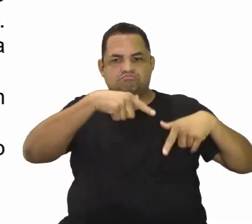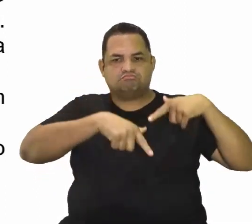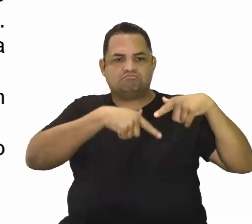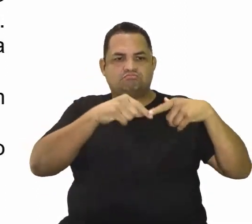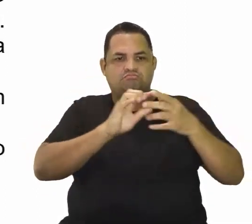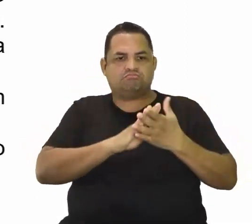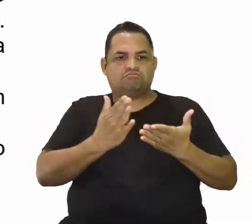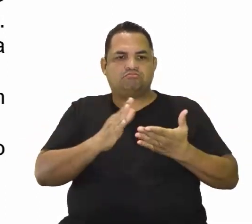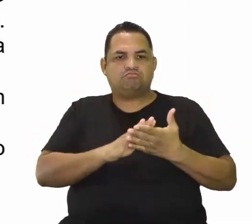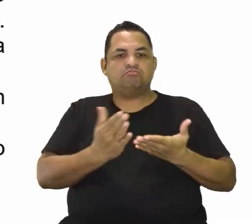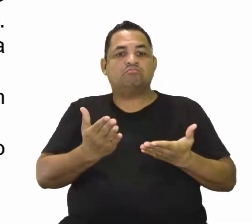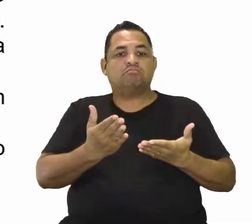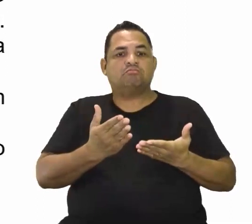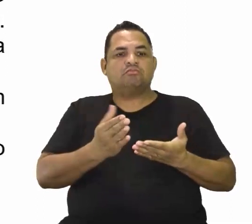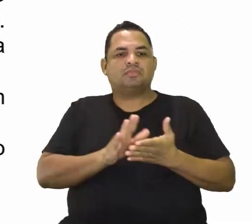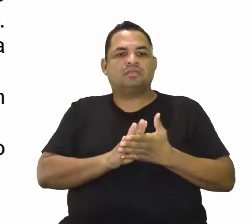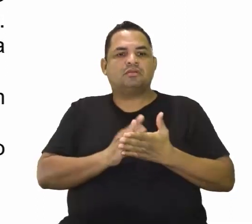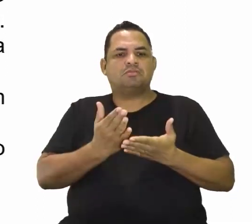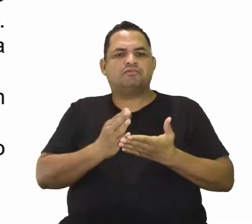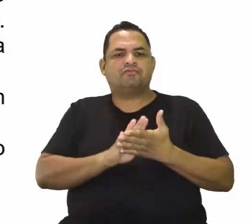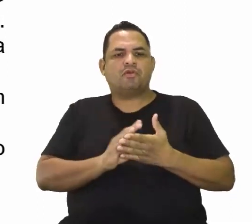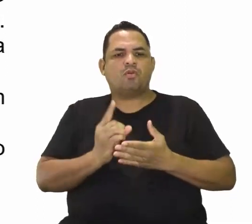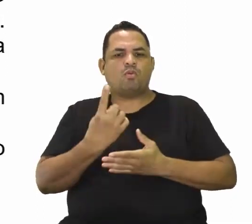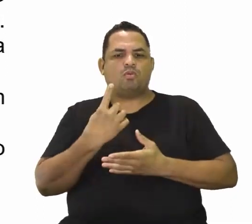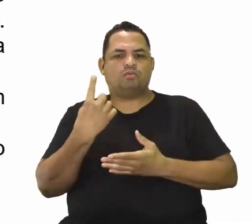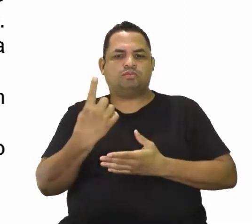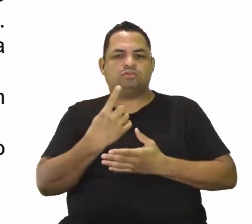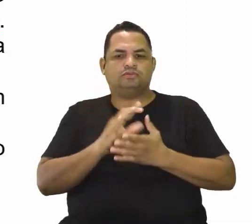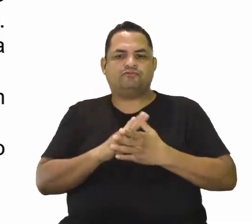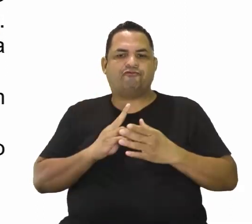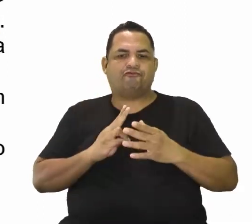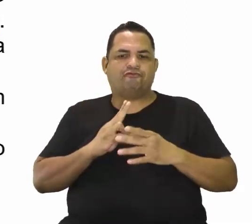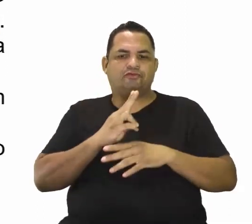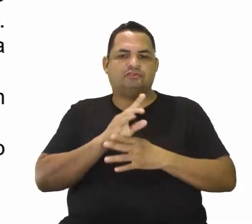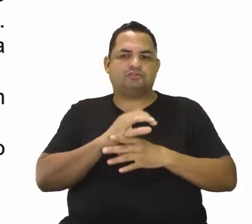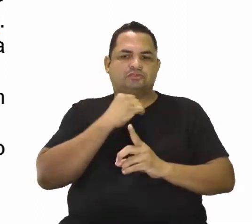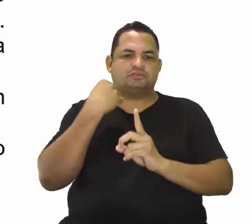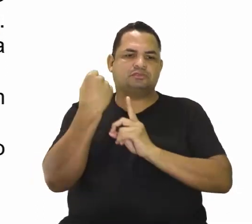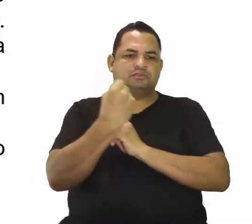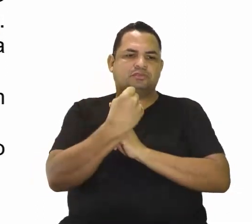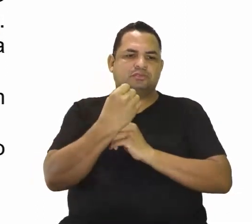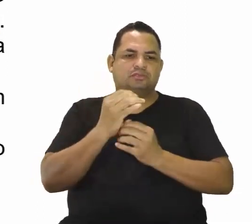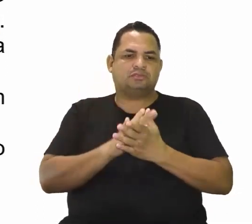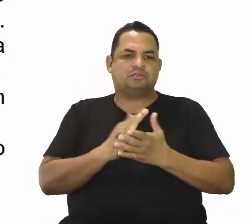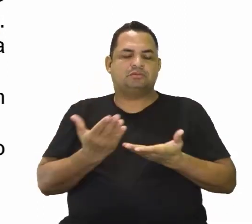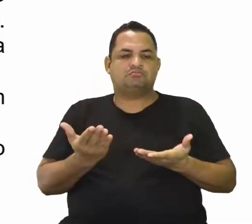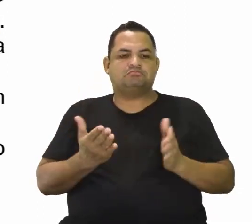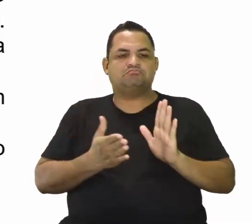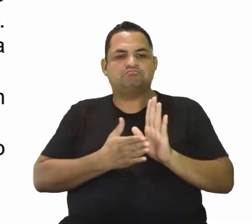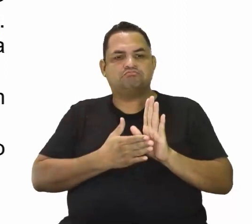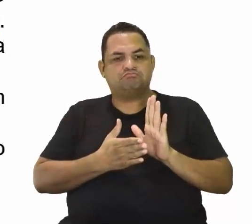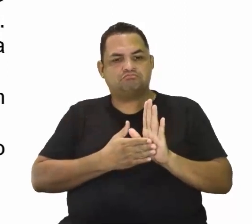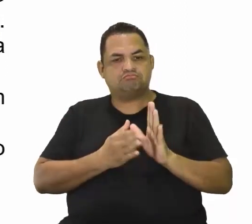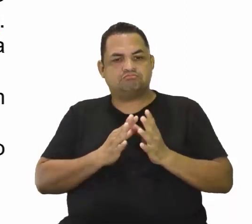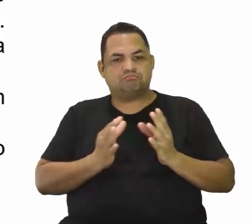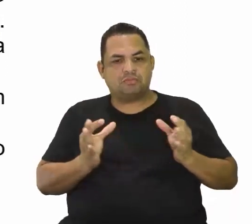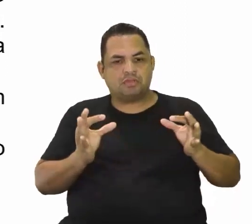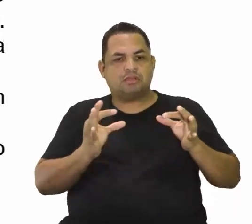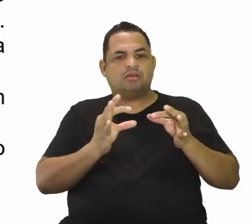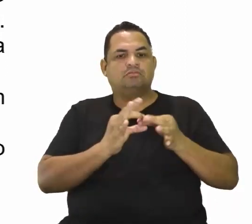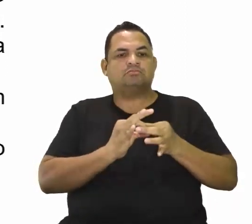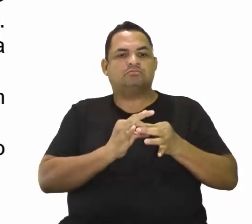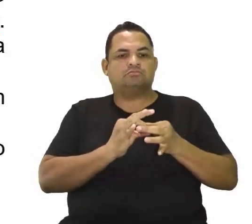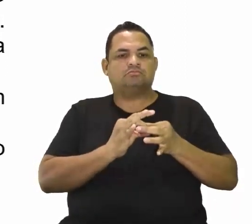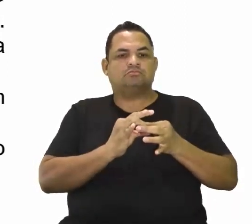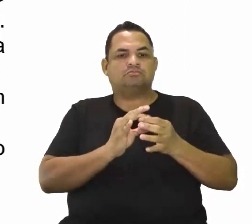trabalho, destacando-o como elemento unificador das forças sociais. Letra C, propõe aí,